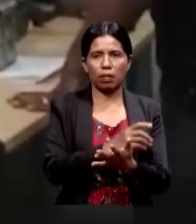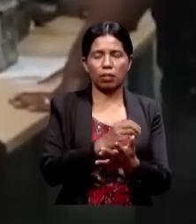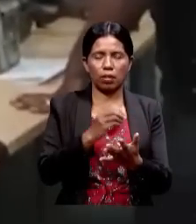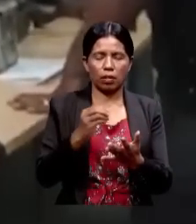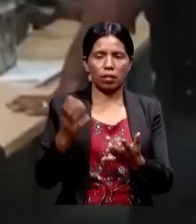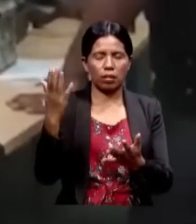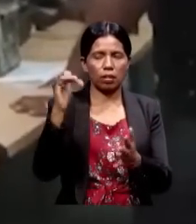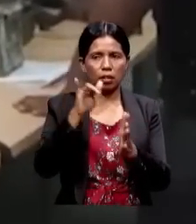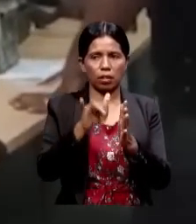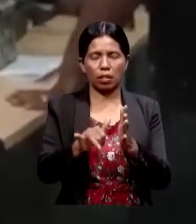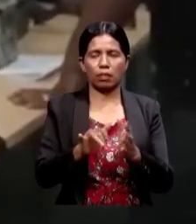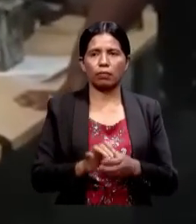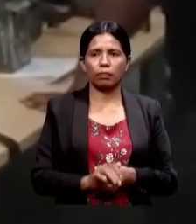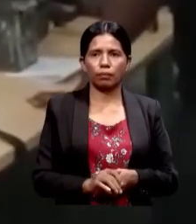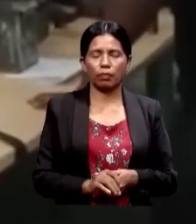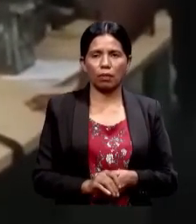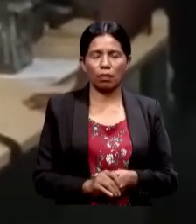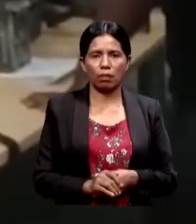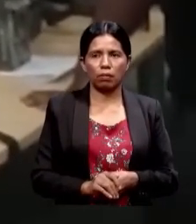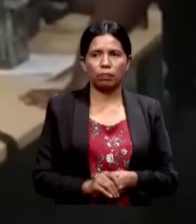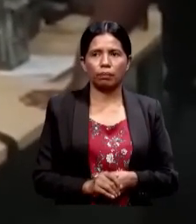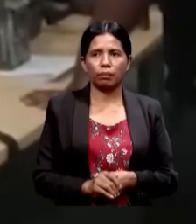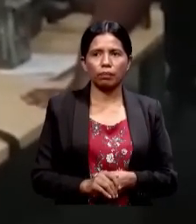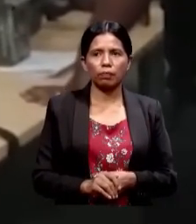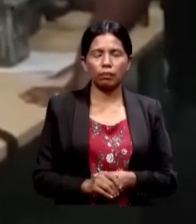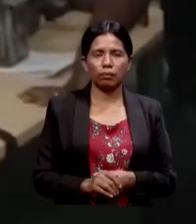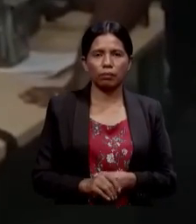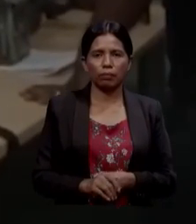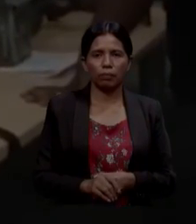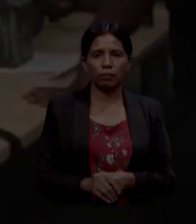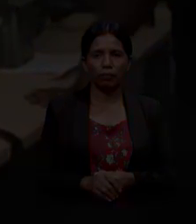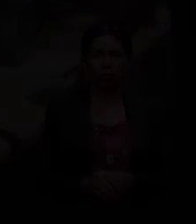suspeito ele em minha residência. Felicitas Borges, Zamiro Santos, GMN.